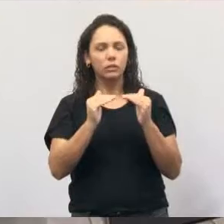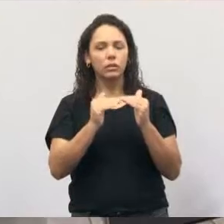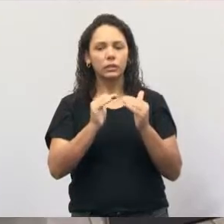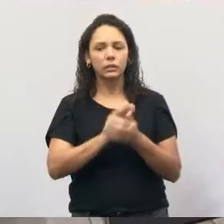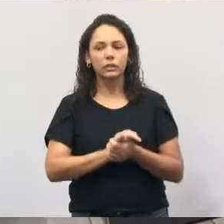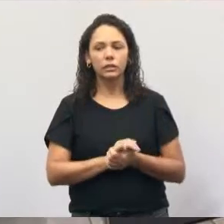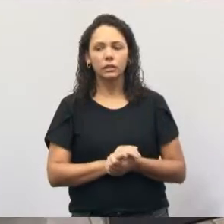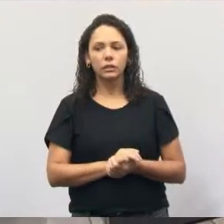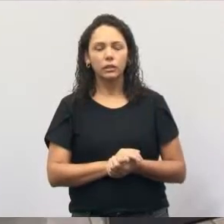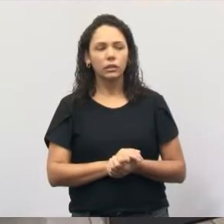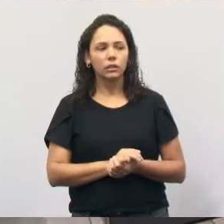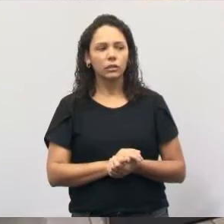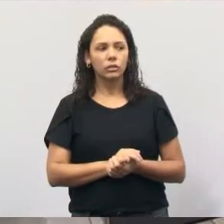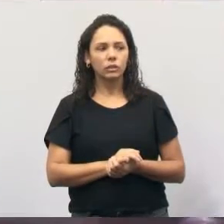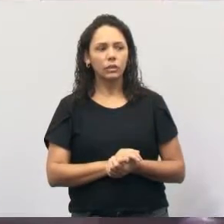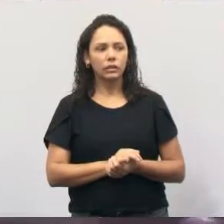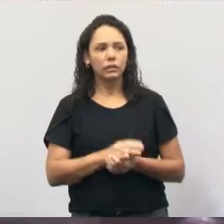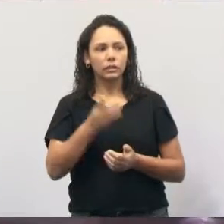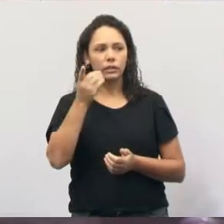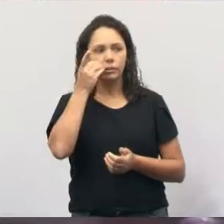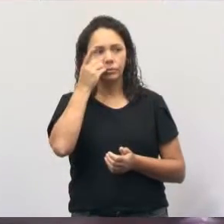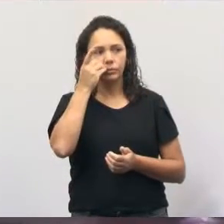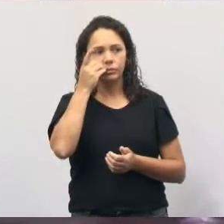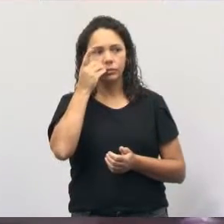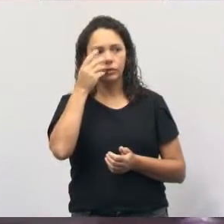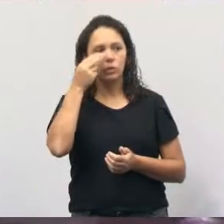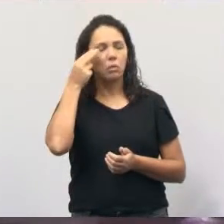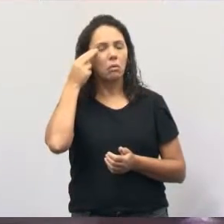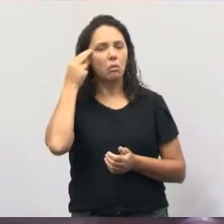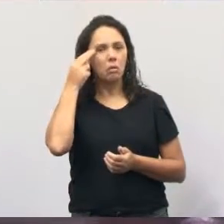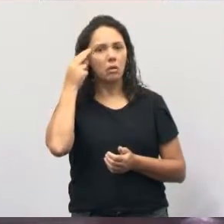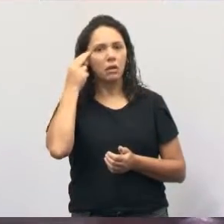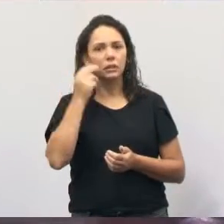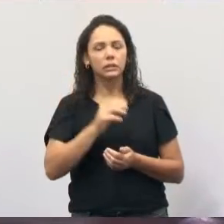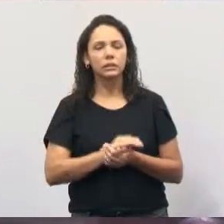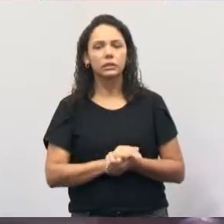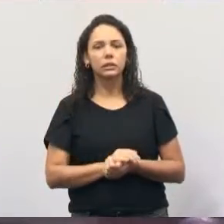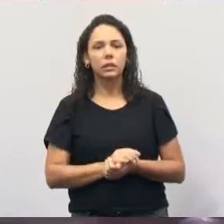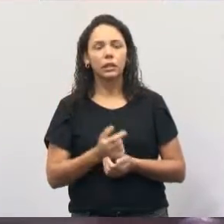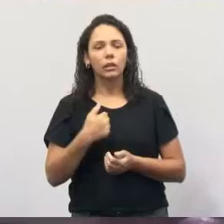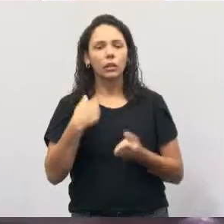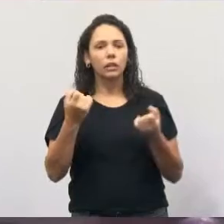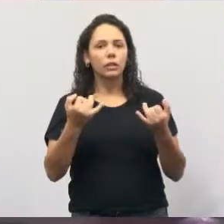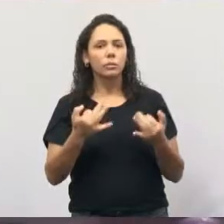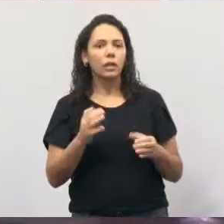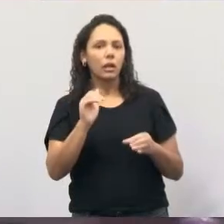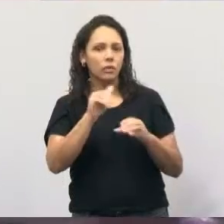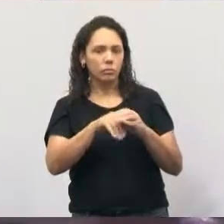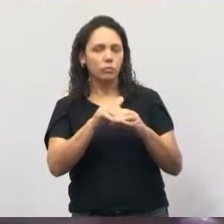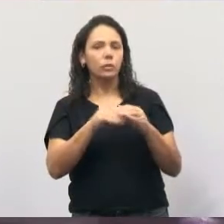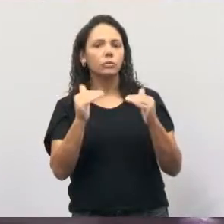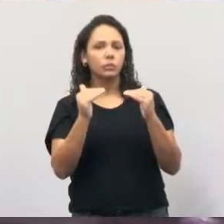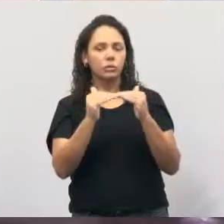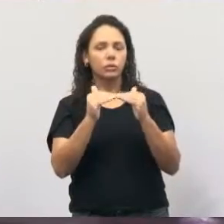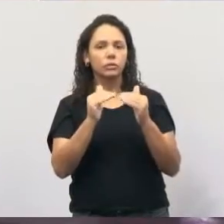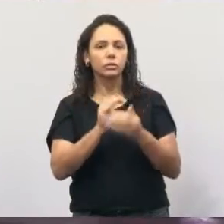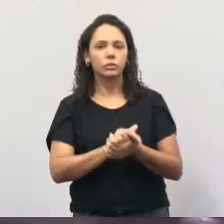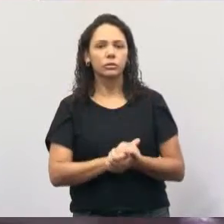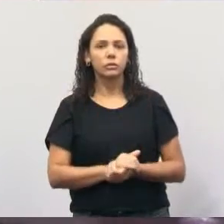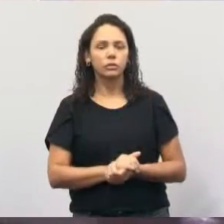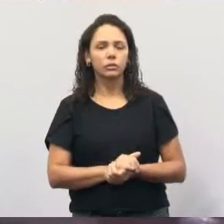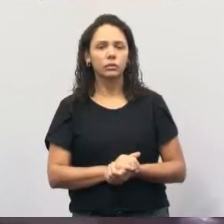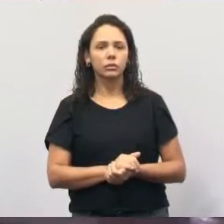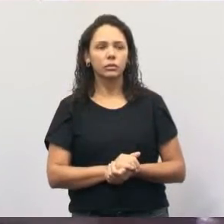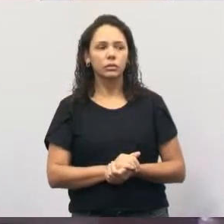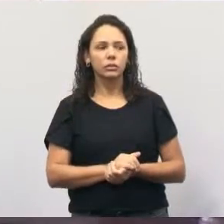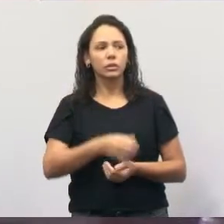Só justificando e mandar um abraço também para o Coca e também para o Betinho. E meu voto é favorável. Como vota a